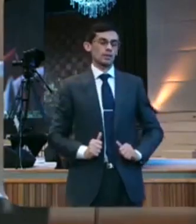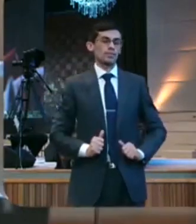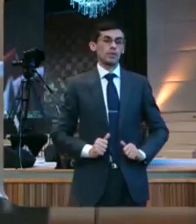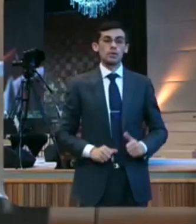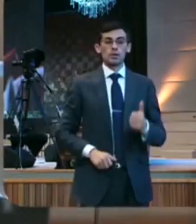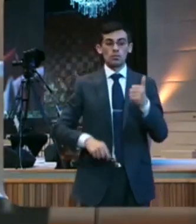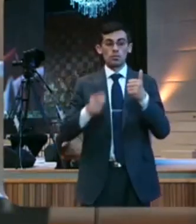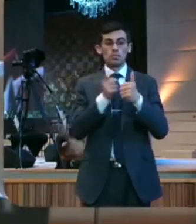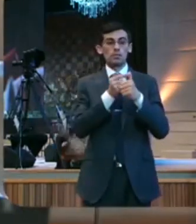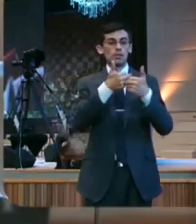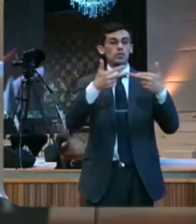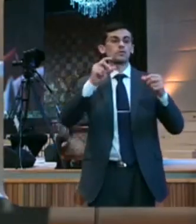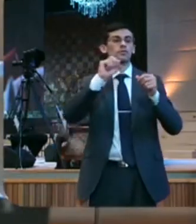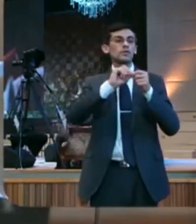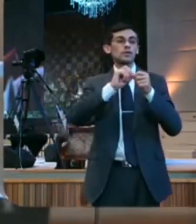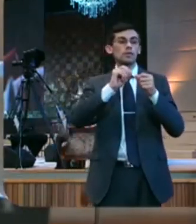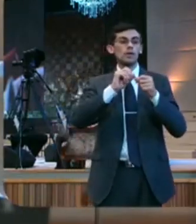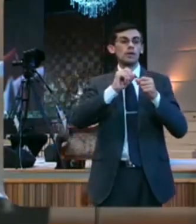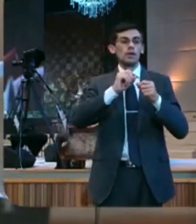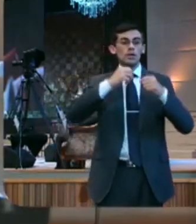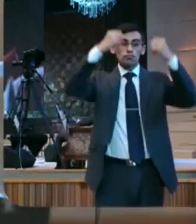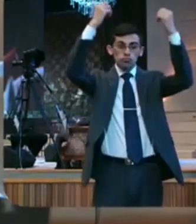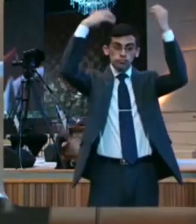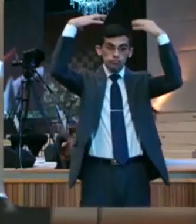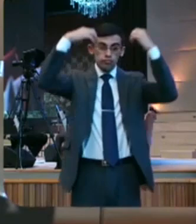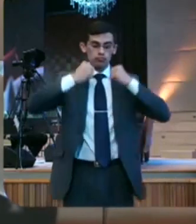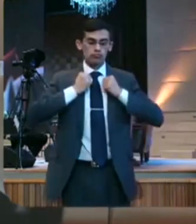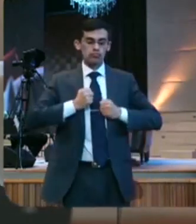a primeira coisa que eles tinham que fazer é tomar banho.